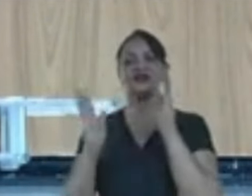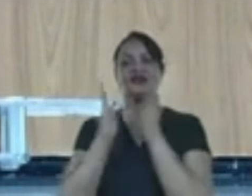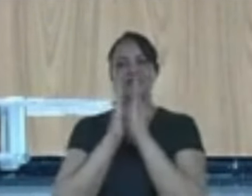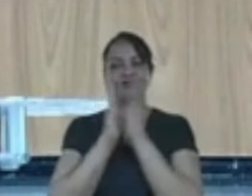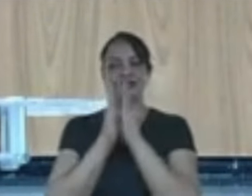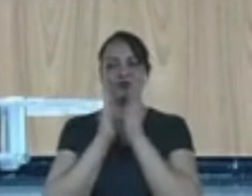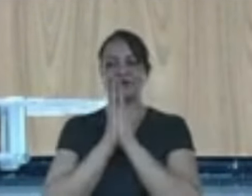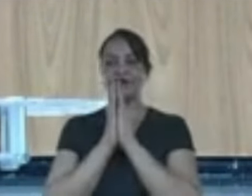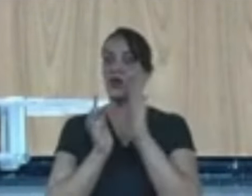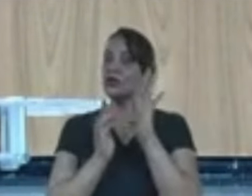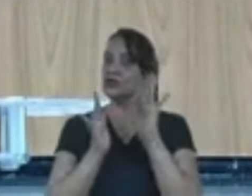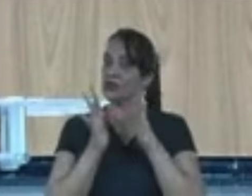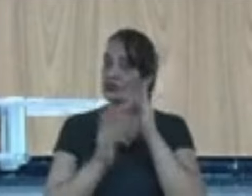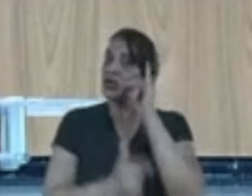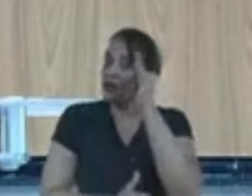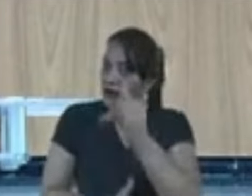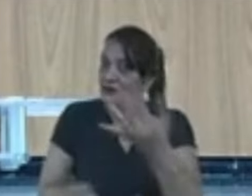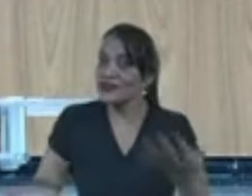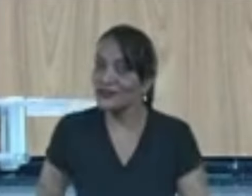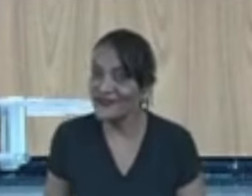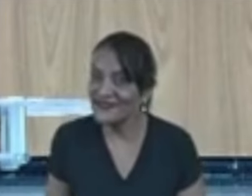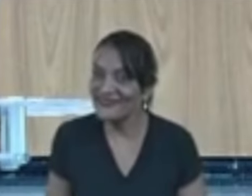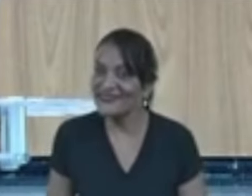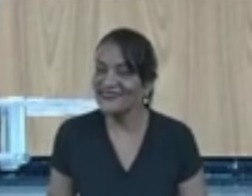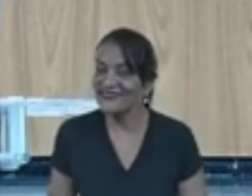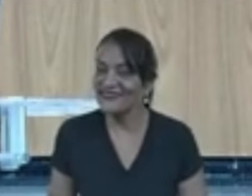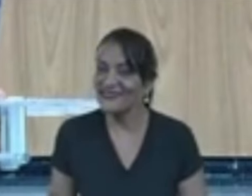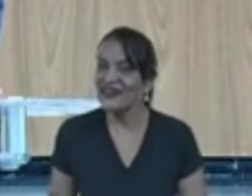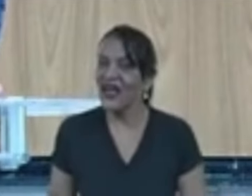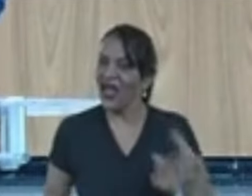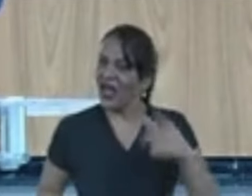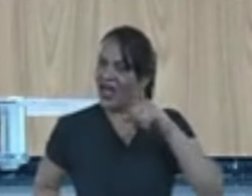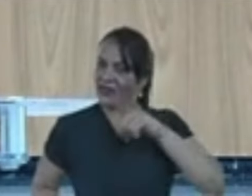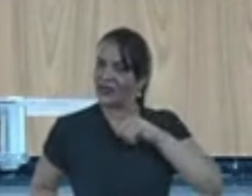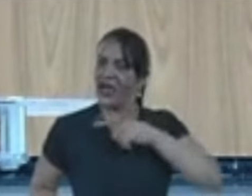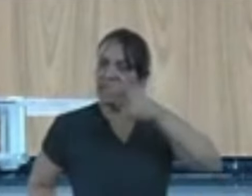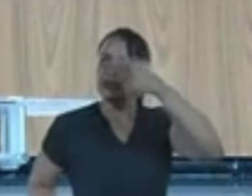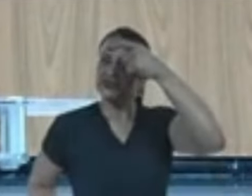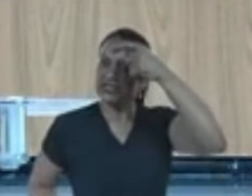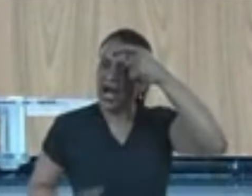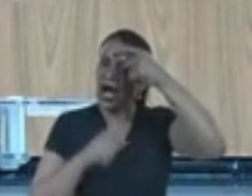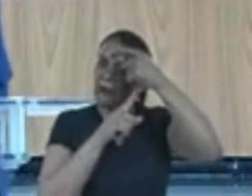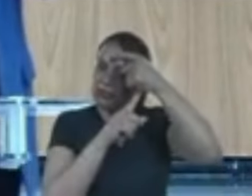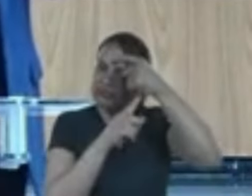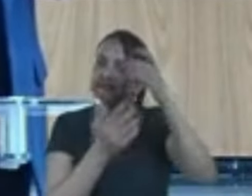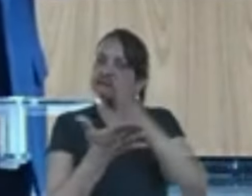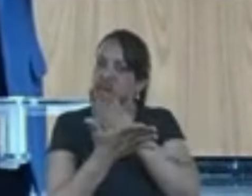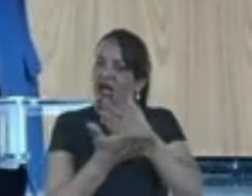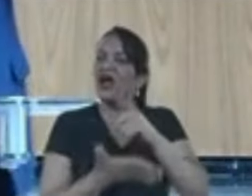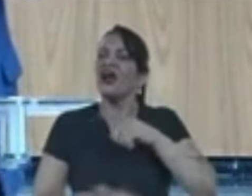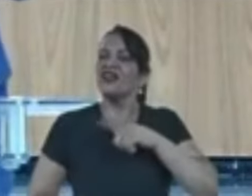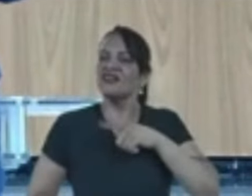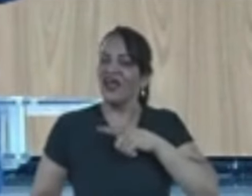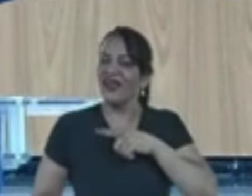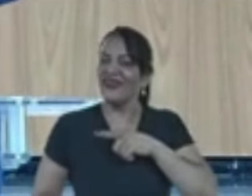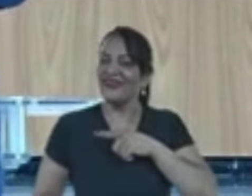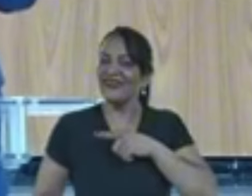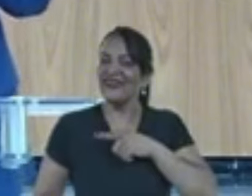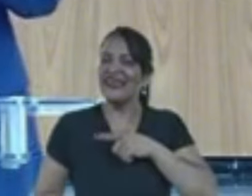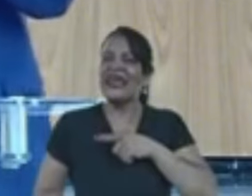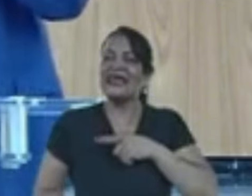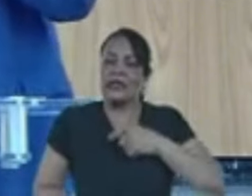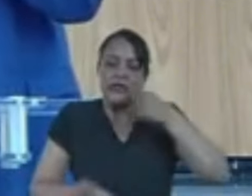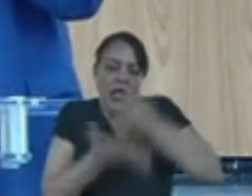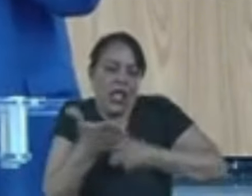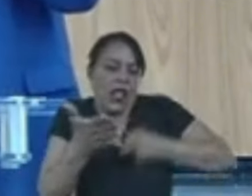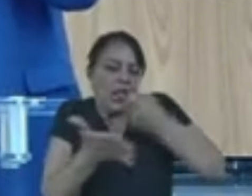Foi Jesus que falou. Tem espíritos malignos, existem demônios que trabalham exatamente para nos